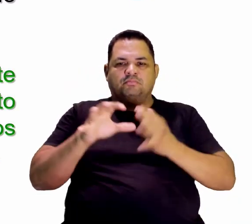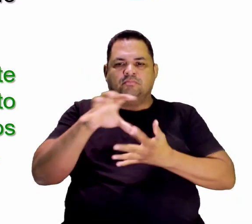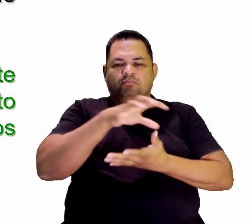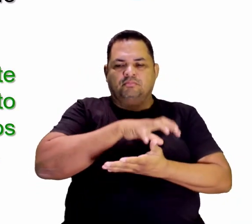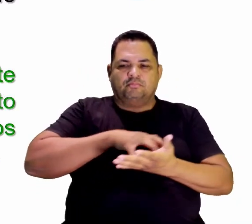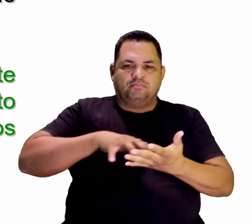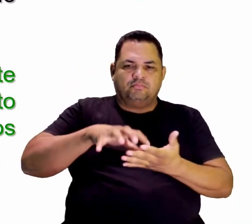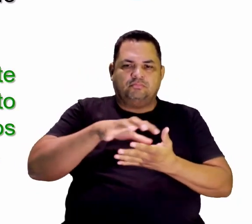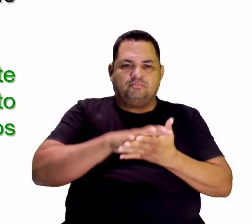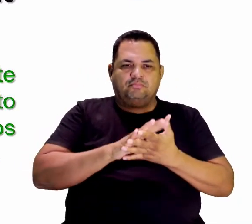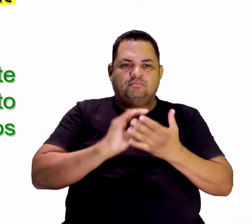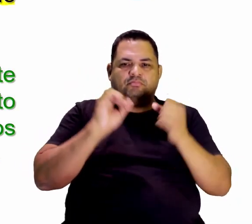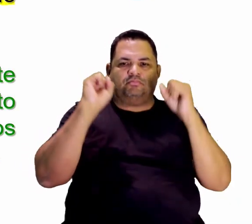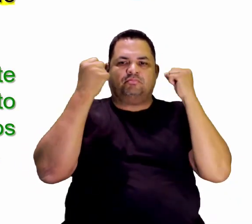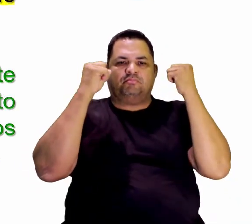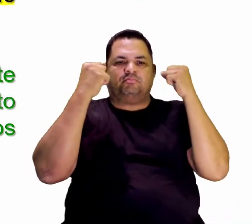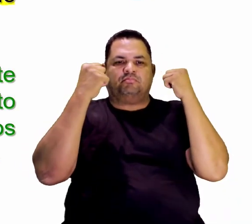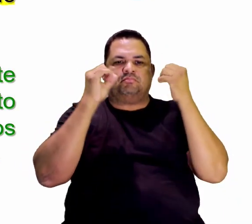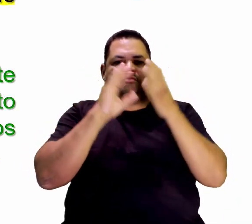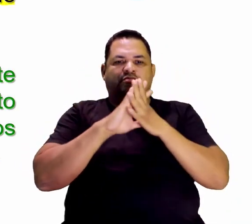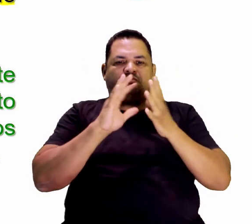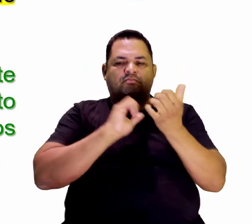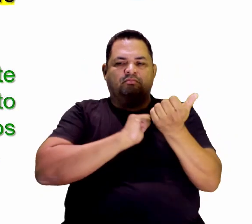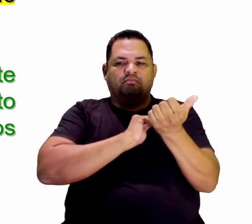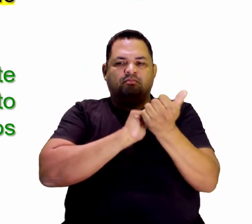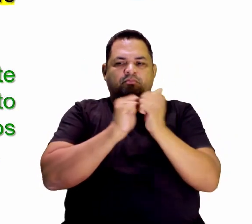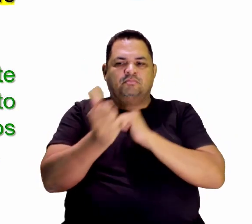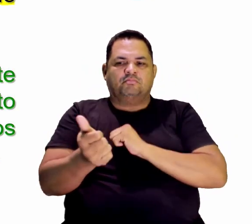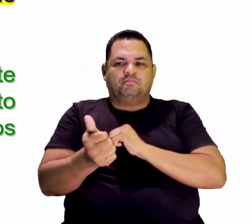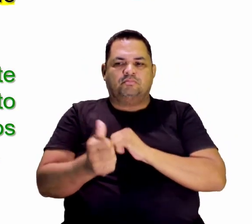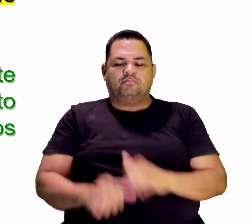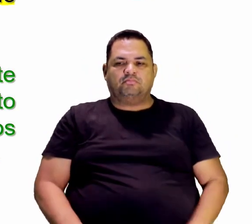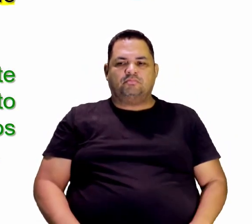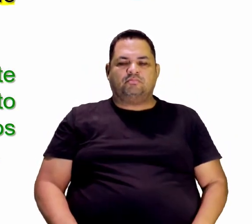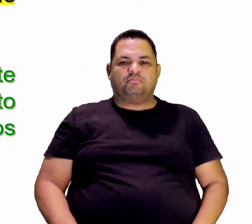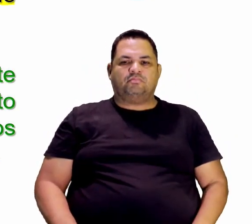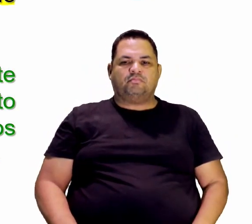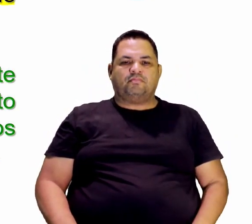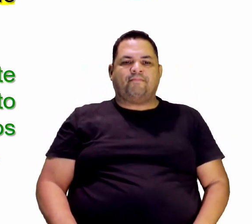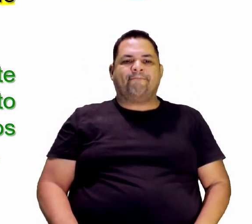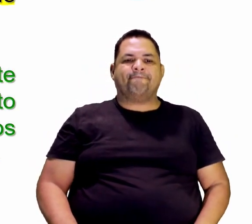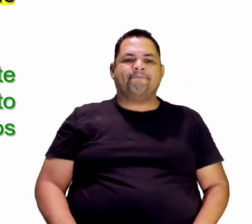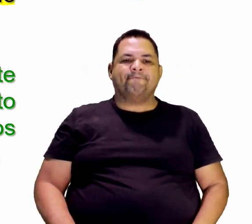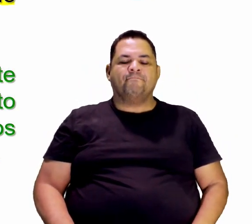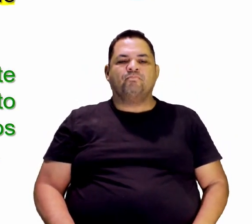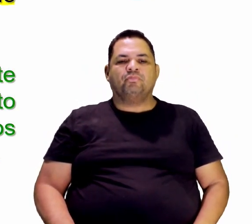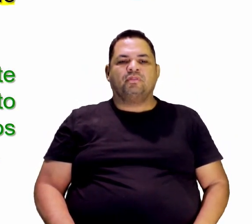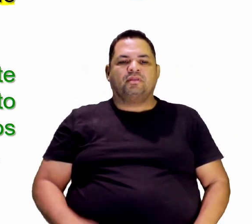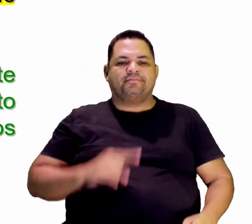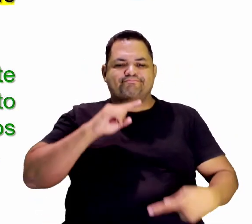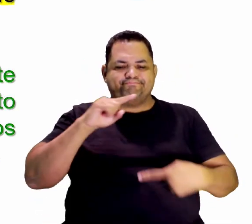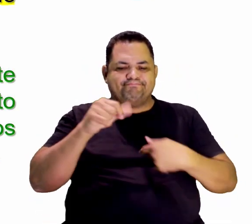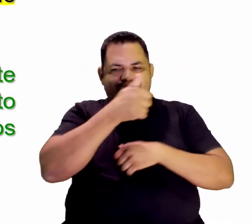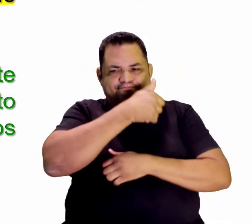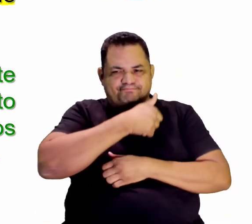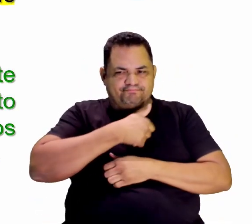primeiro deles, mobilizar saberes, vivências de movimentos